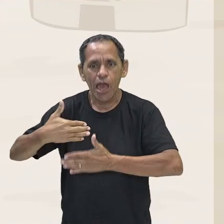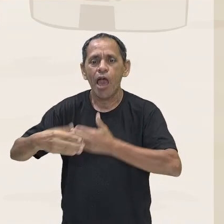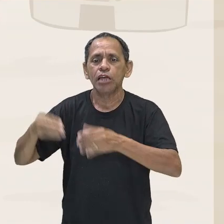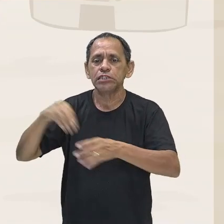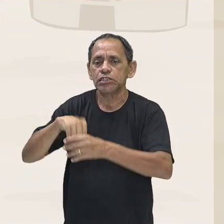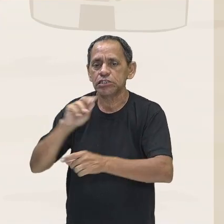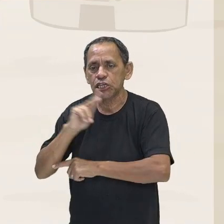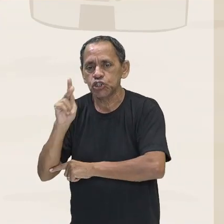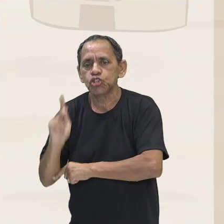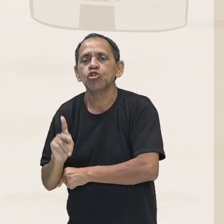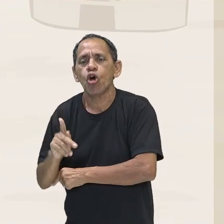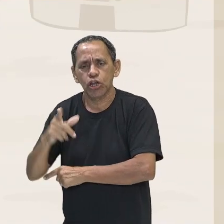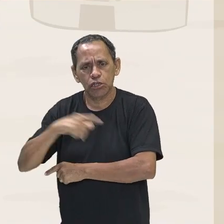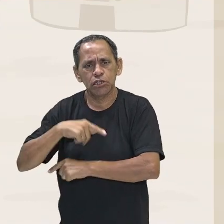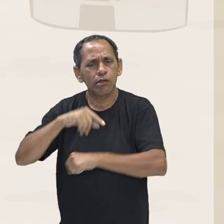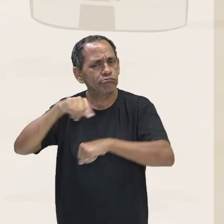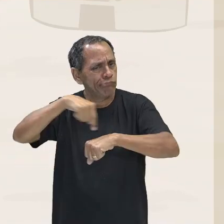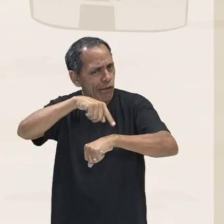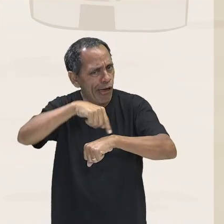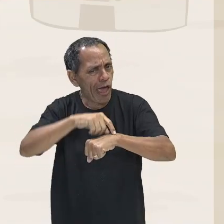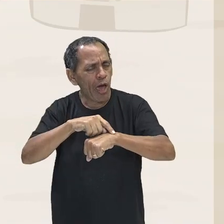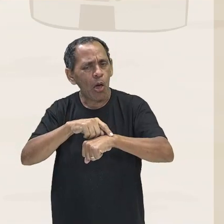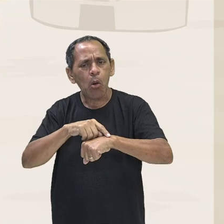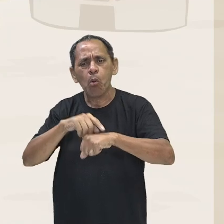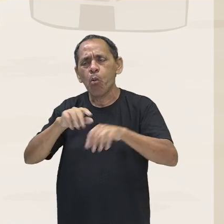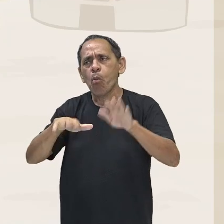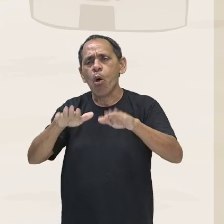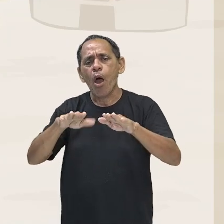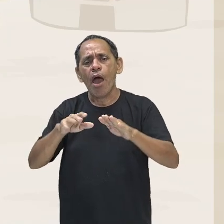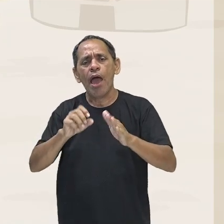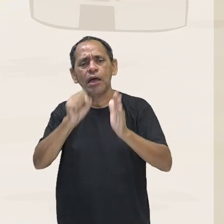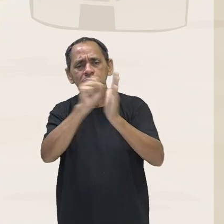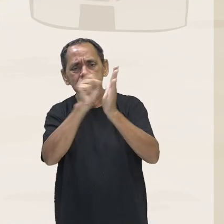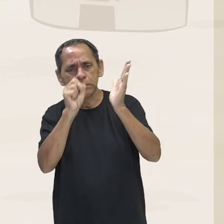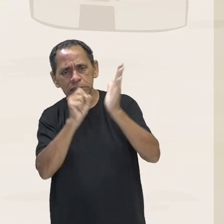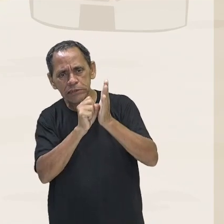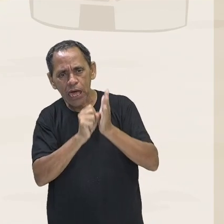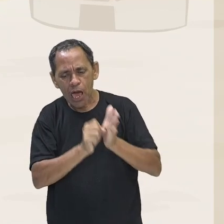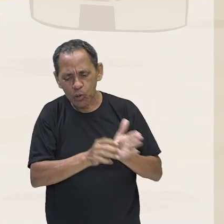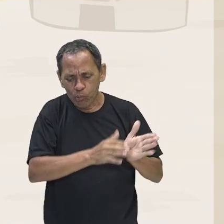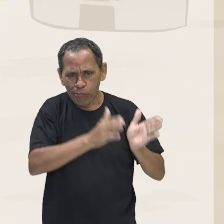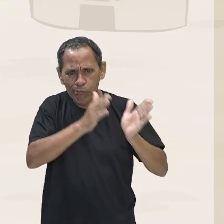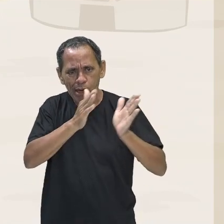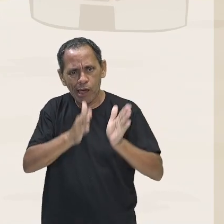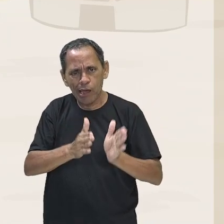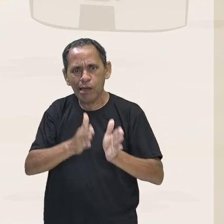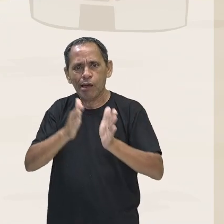ali demanda tempo, talvez séculos, a passagem do hominídeo do período